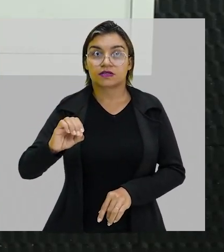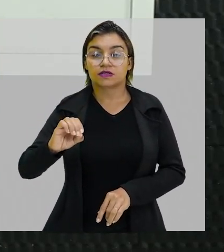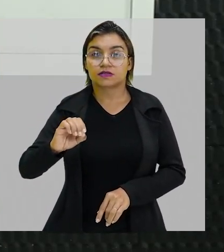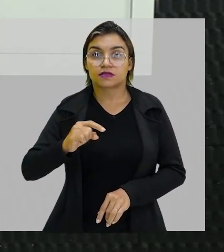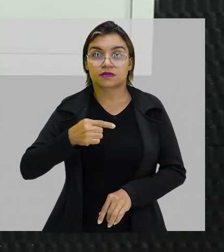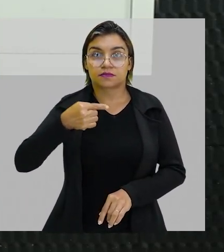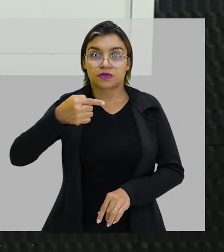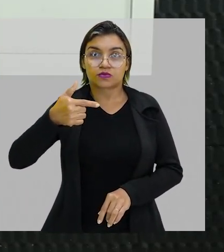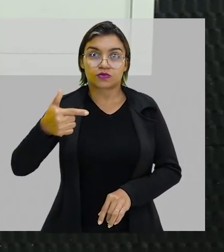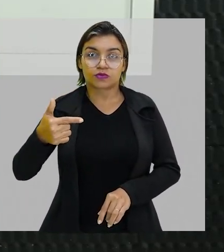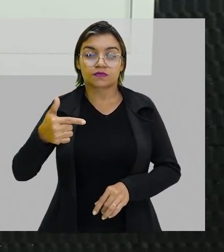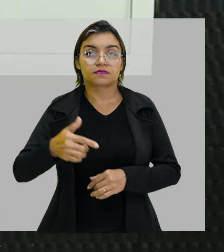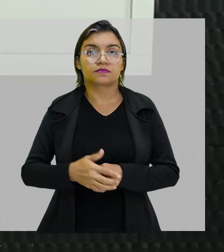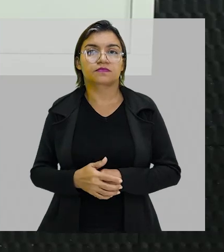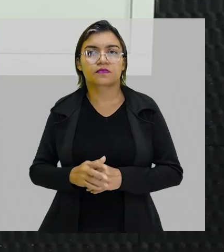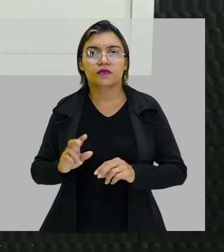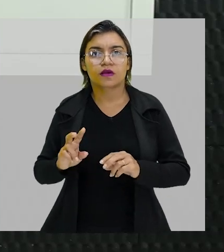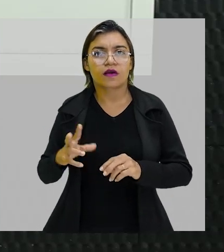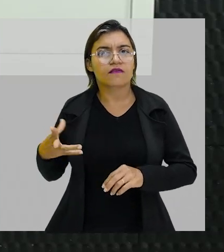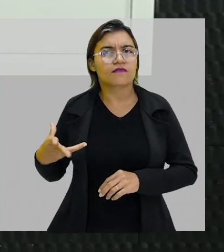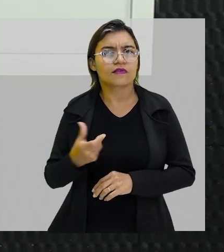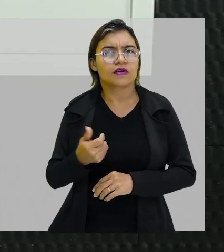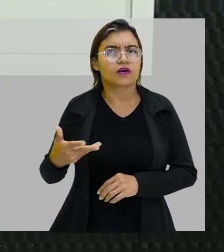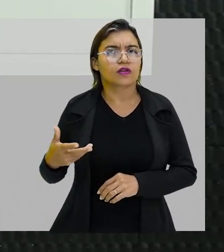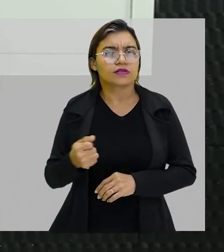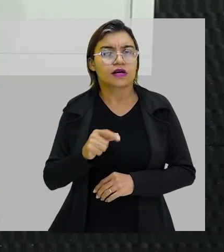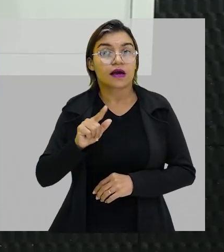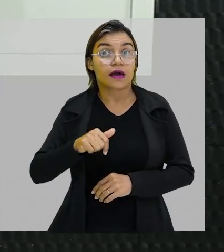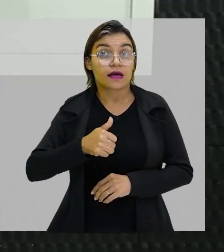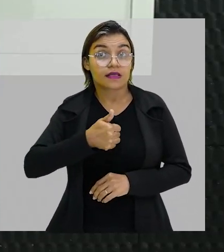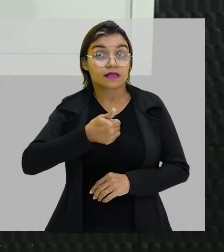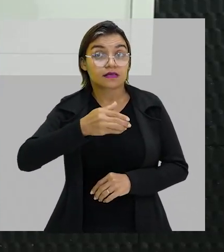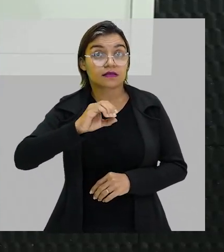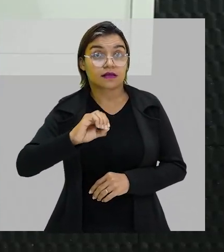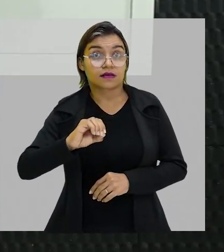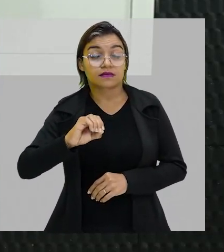a menos 2. E a velocidade é 10.